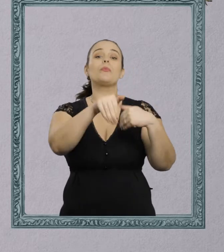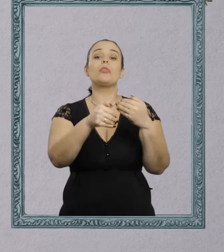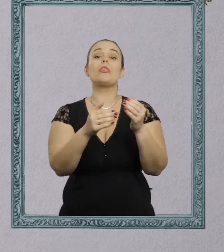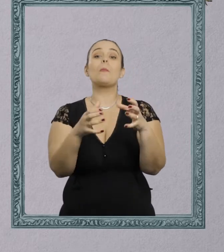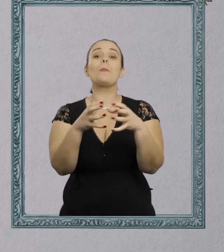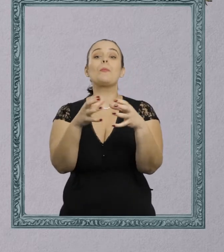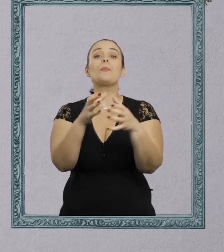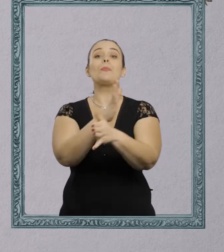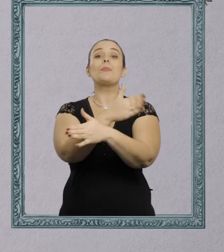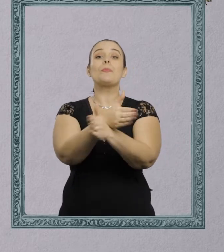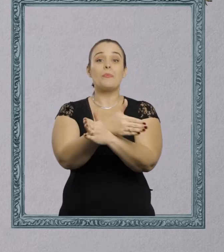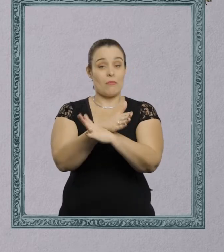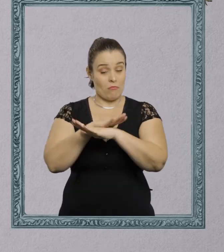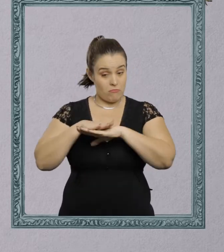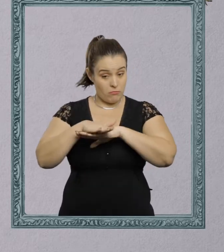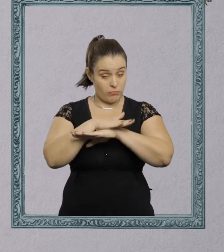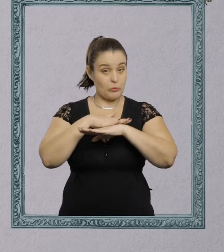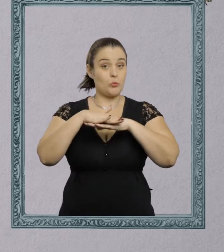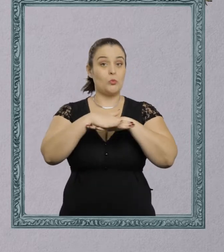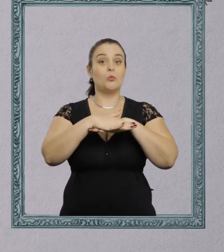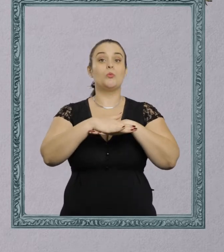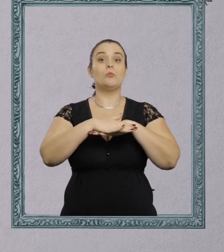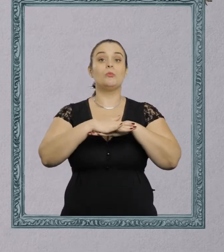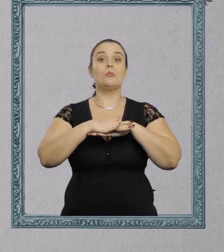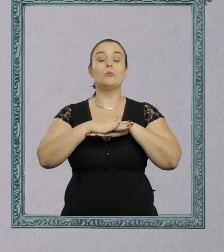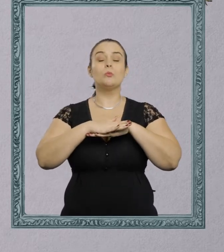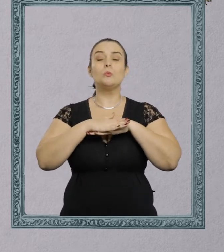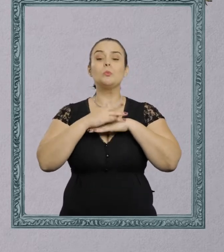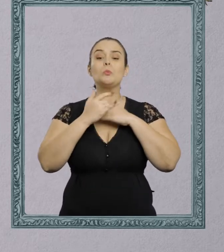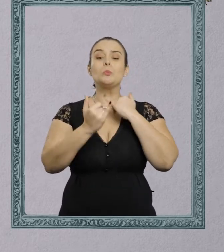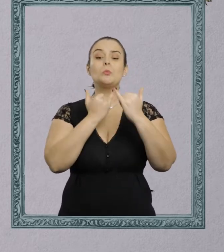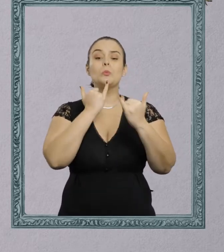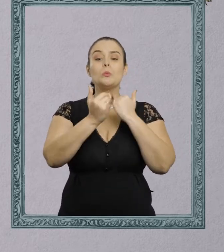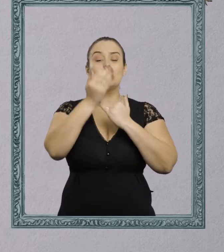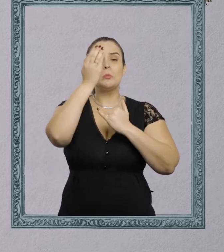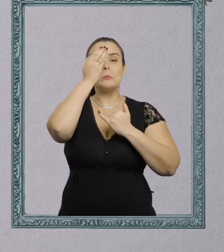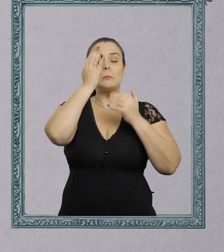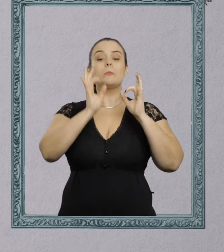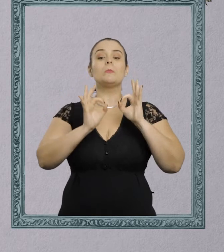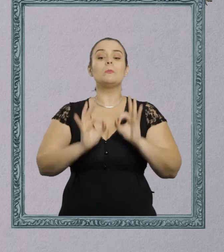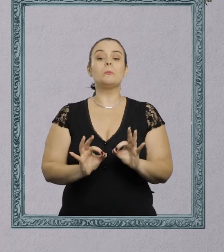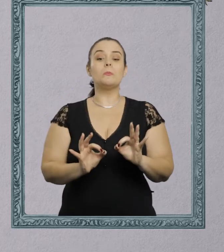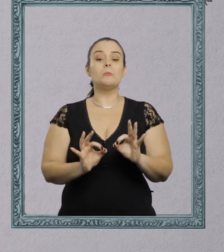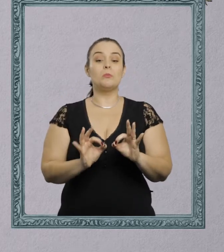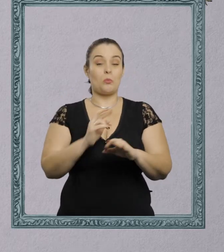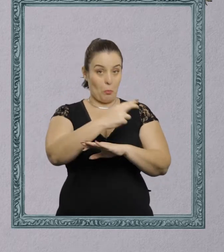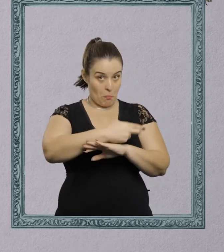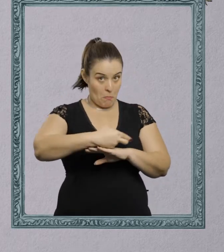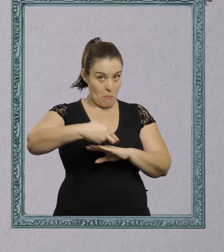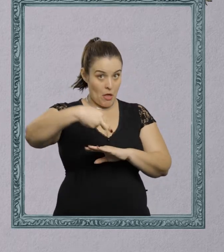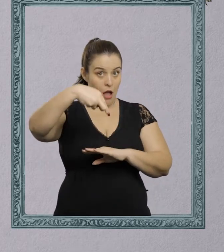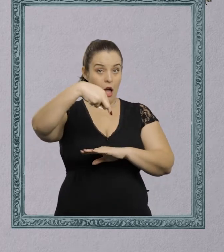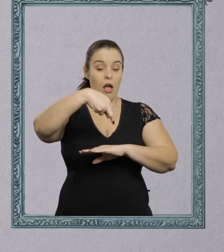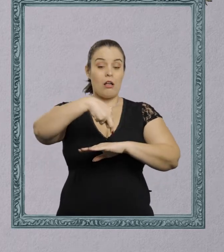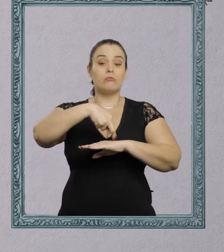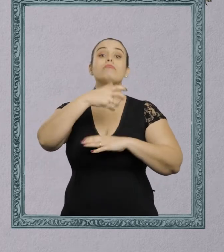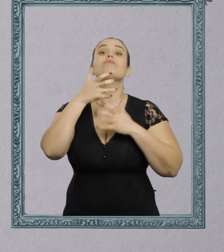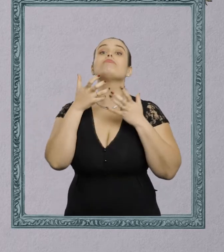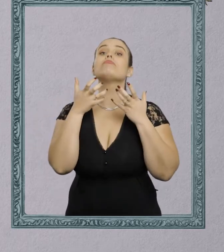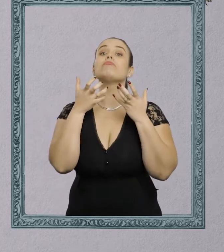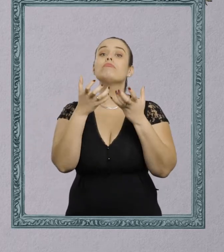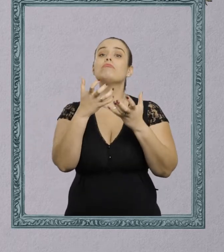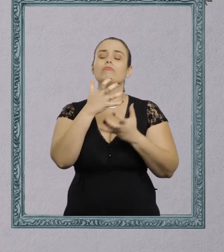meninos para conversar. Falou com eles como se fossem piratas de verdade. Peter queria que os meninos se